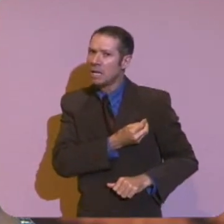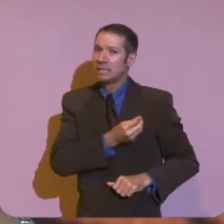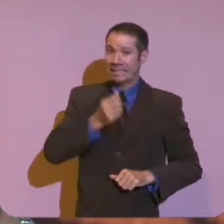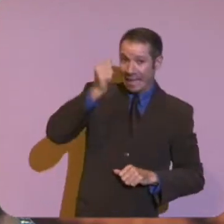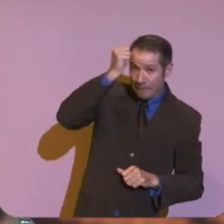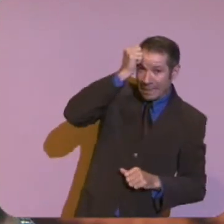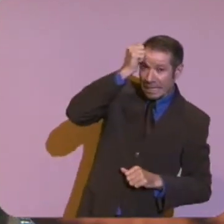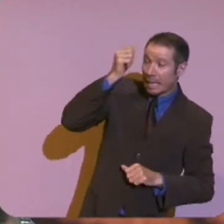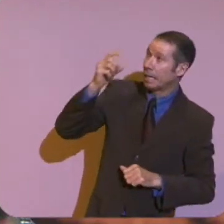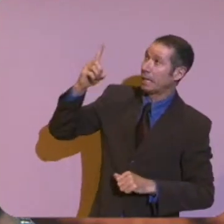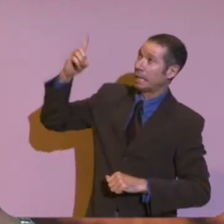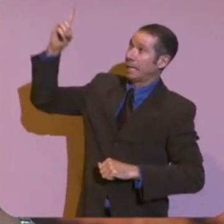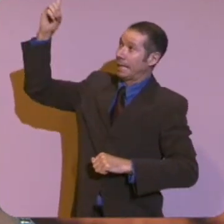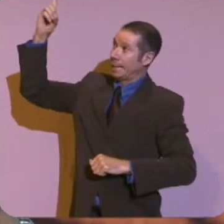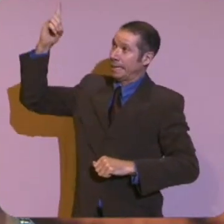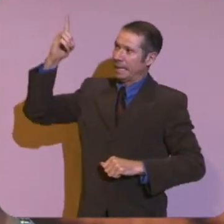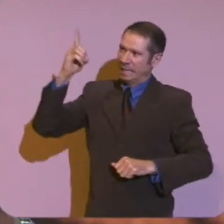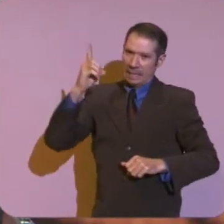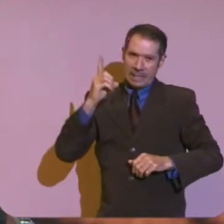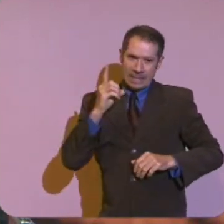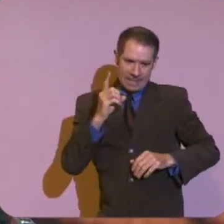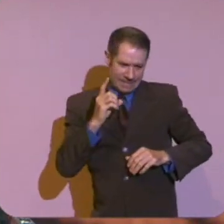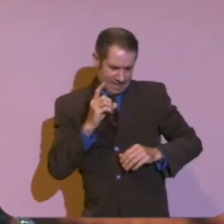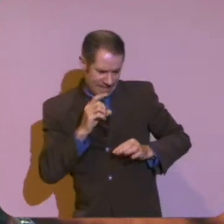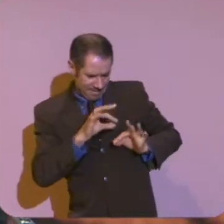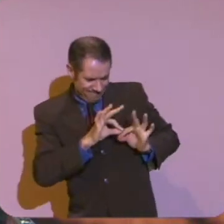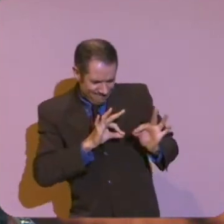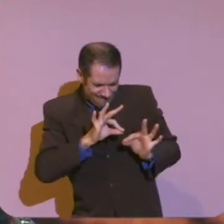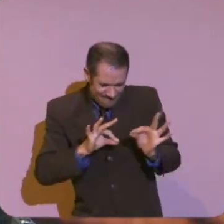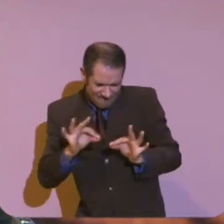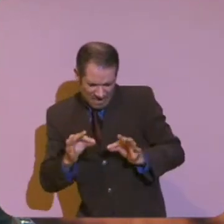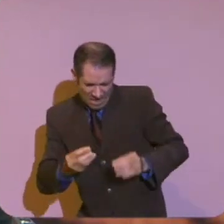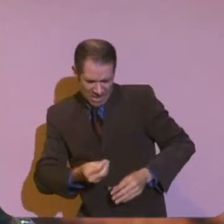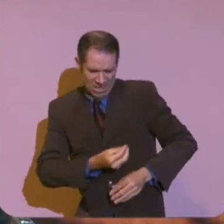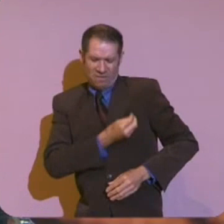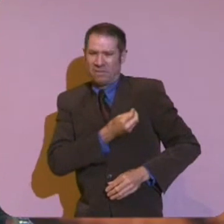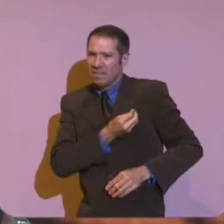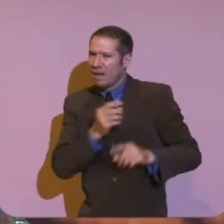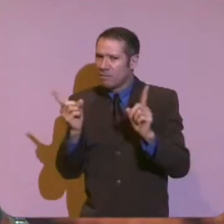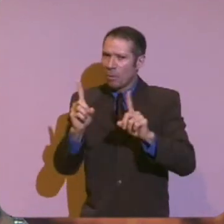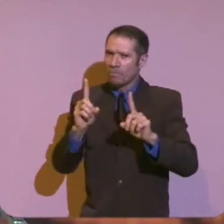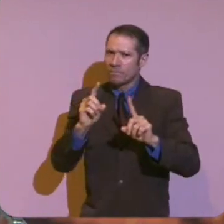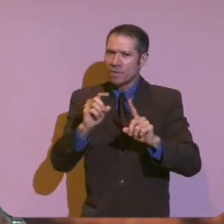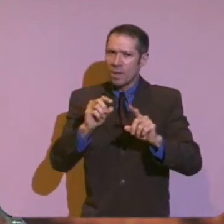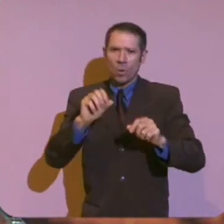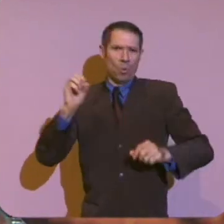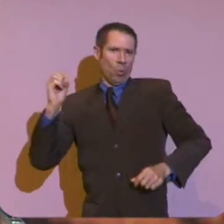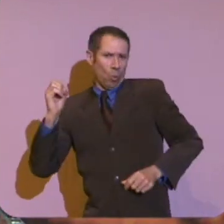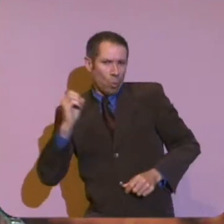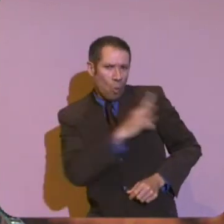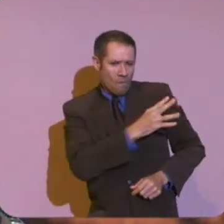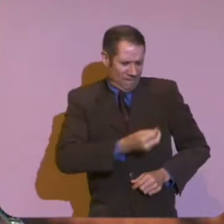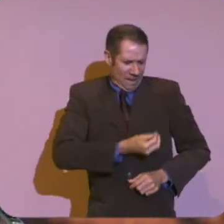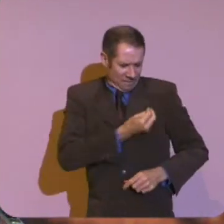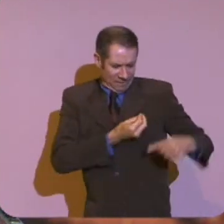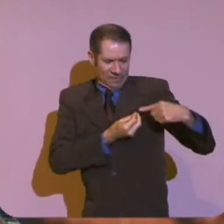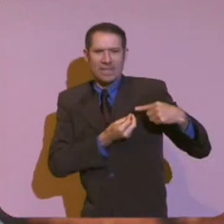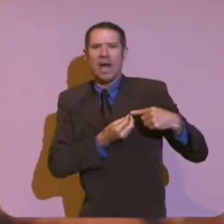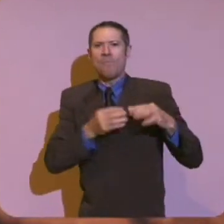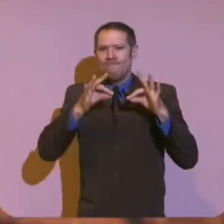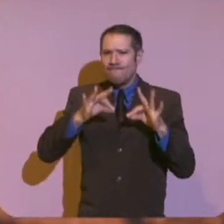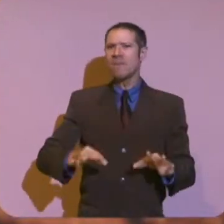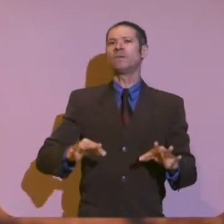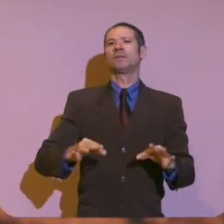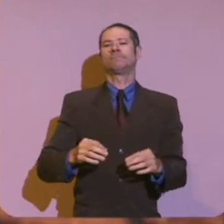fará remendos na sua vida. Ele fará de você um vaso novo. Uma